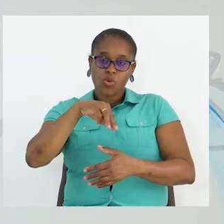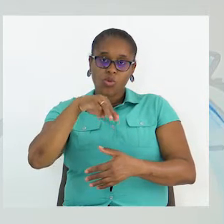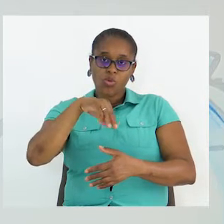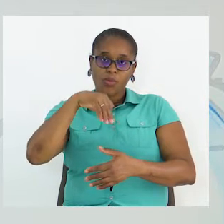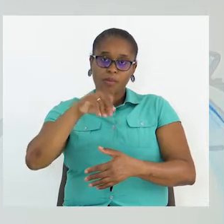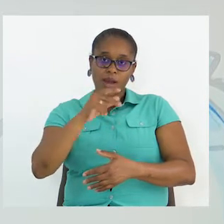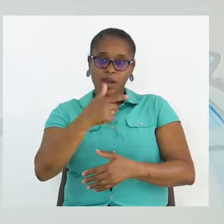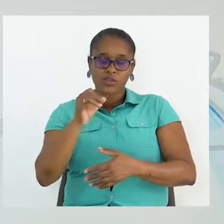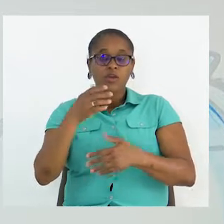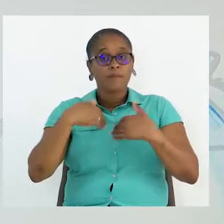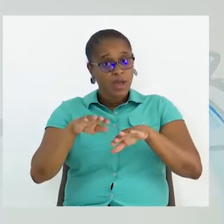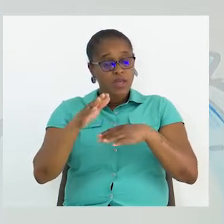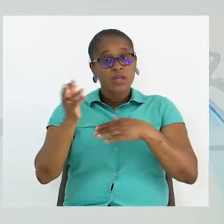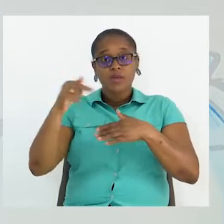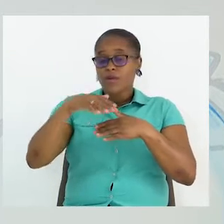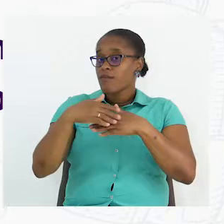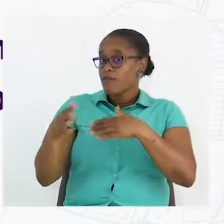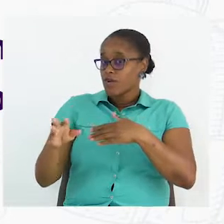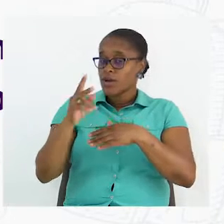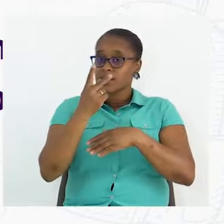na compreensão da narrativa.